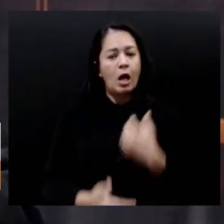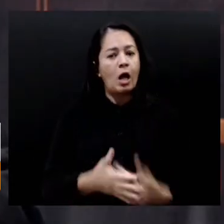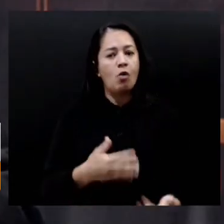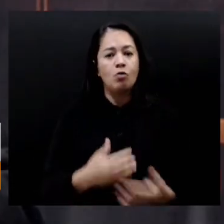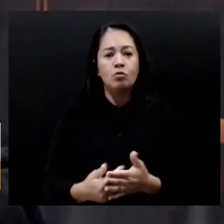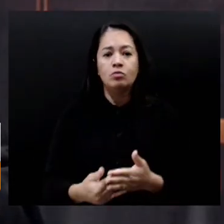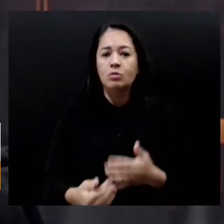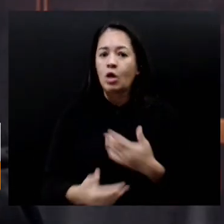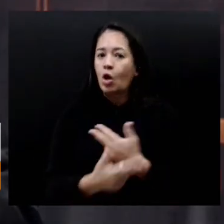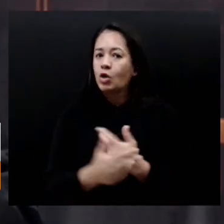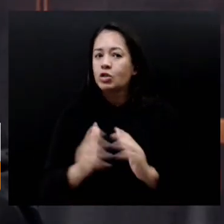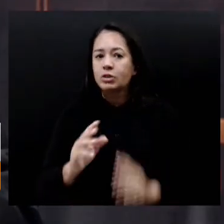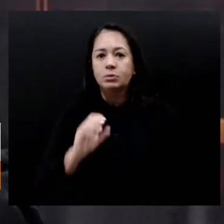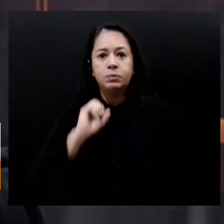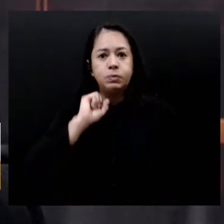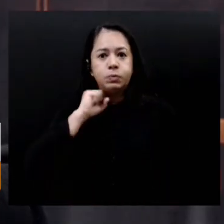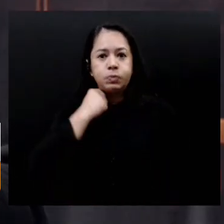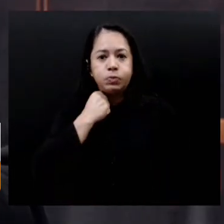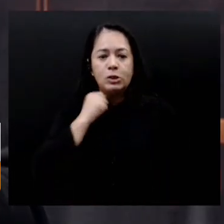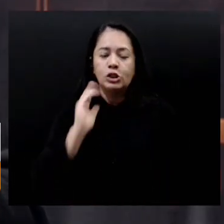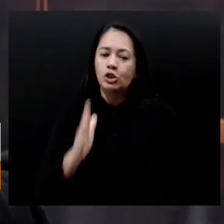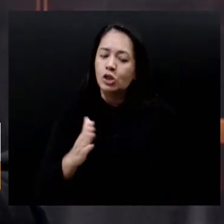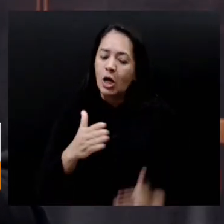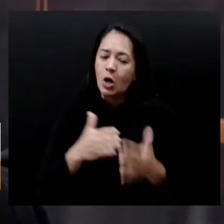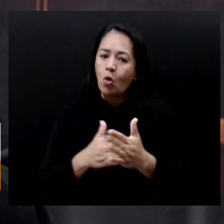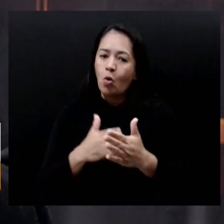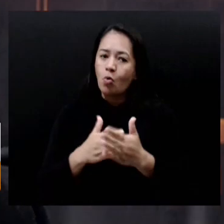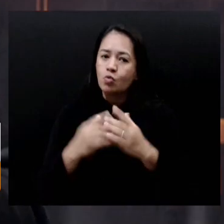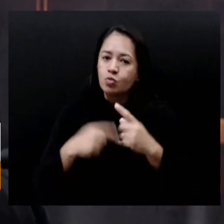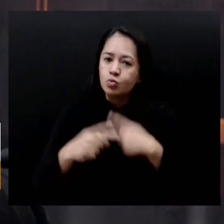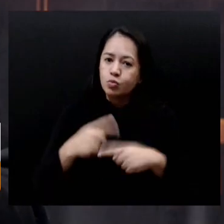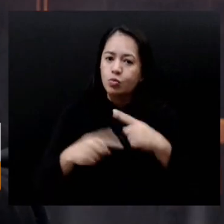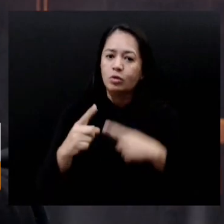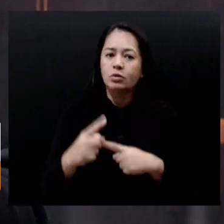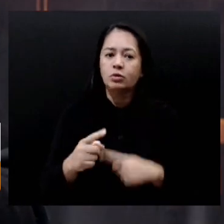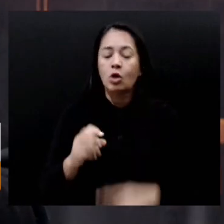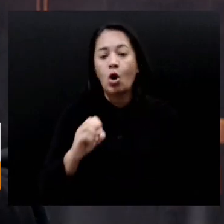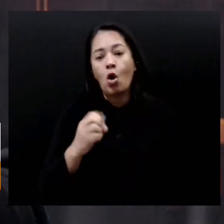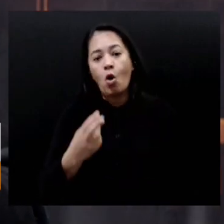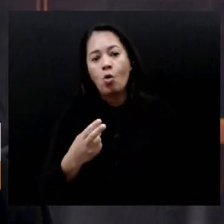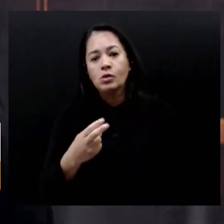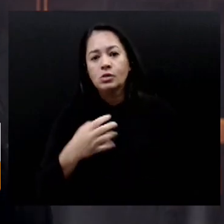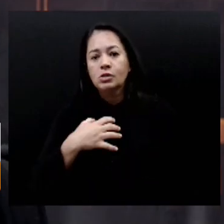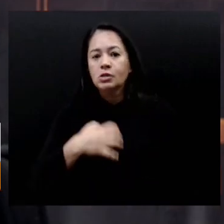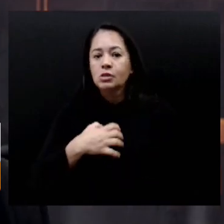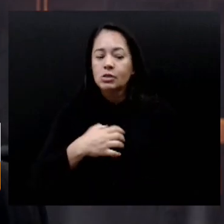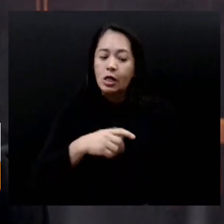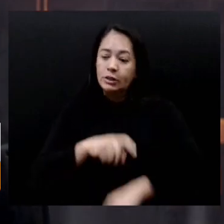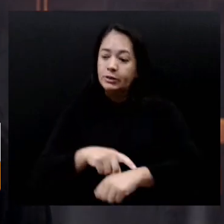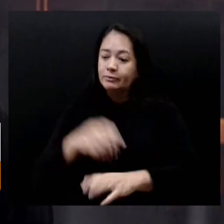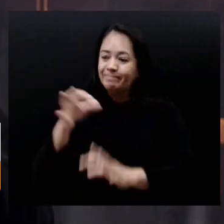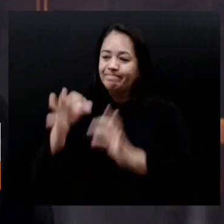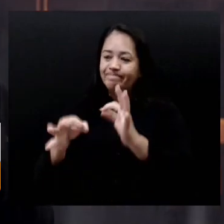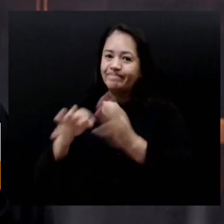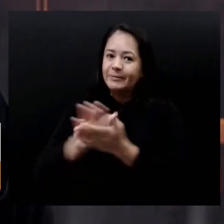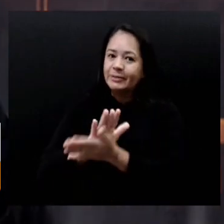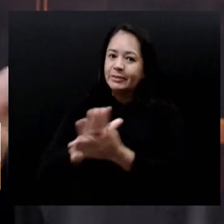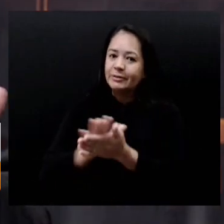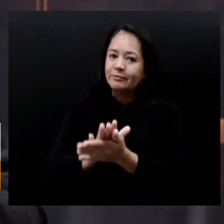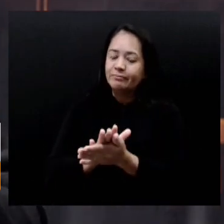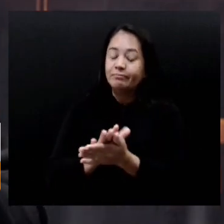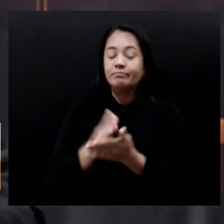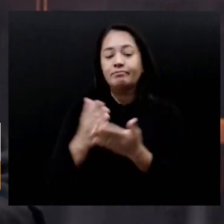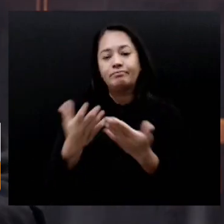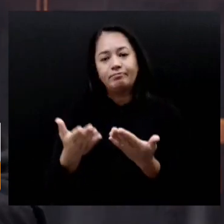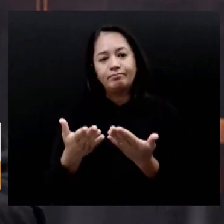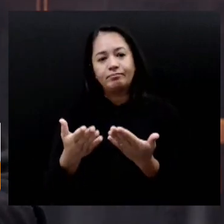dos nossos limites pessoais, ou raiva diante de uma injustiça. Então, na verdade, a raiva, quando